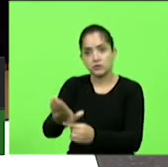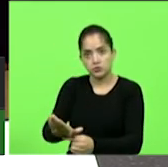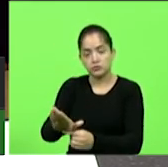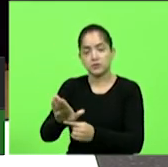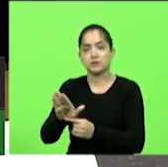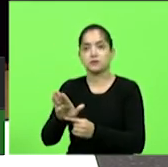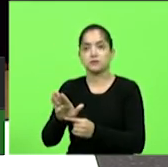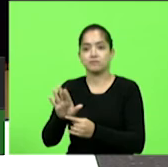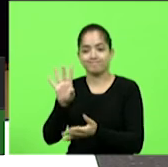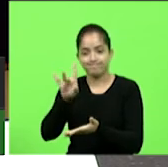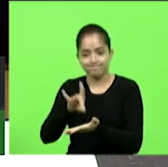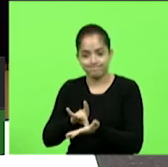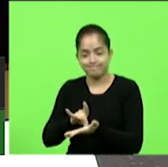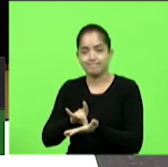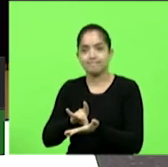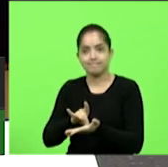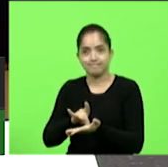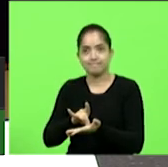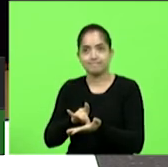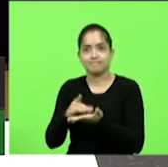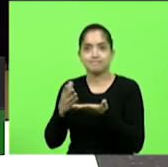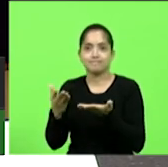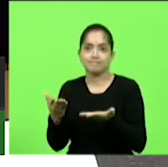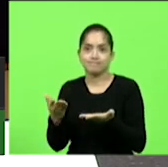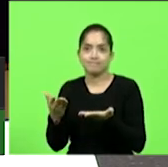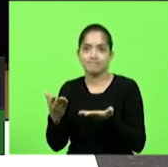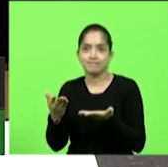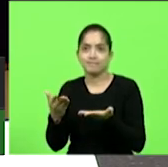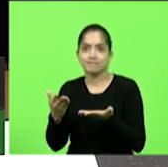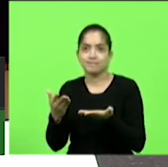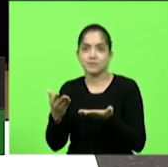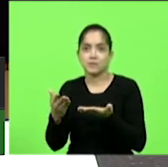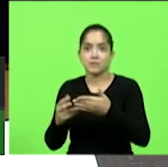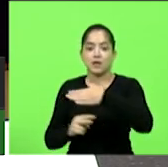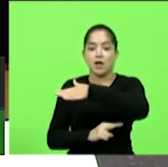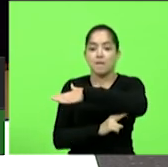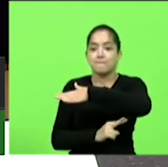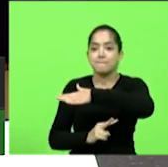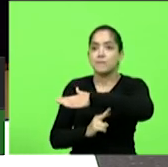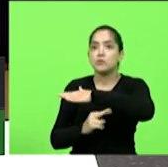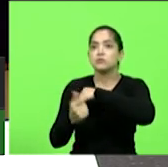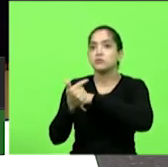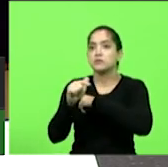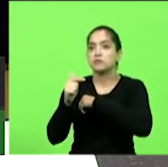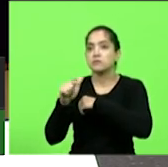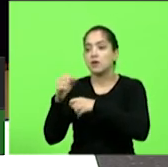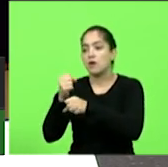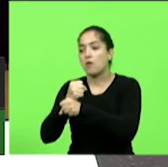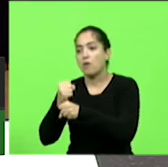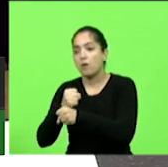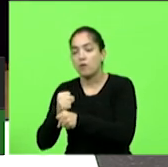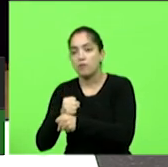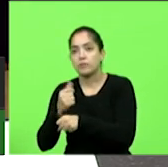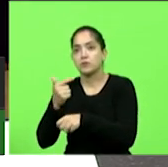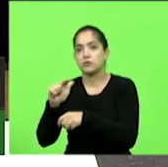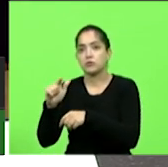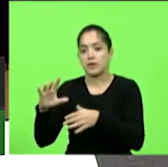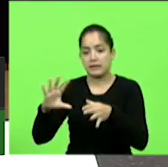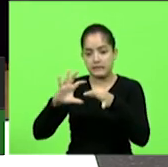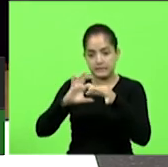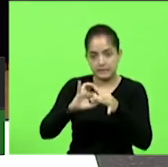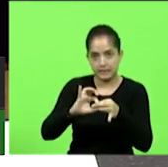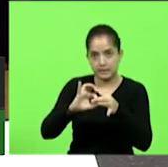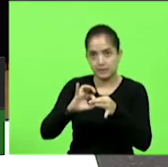concretizar, se concretiza quando não há ponte, não há obra. A ponte que integra, que